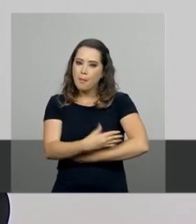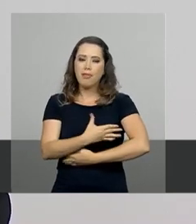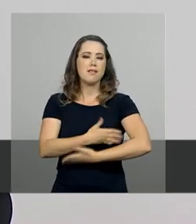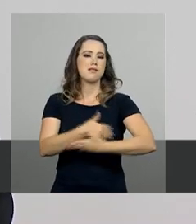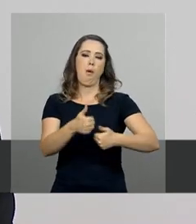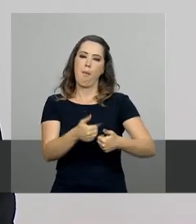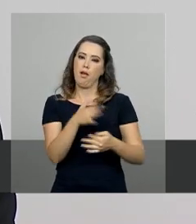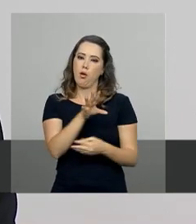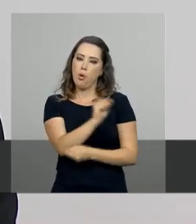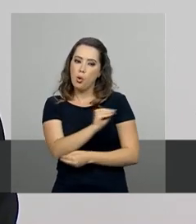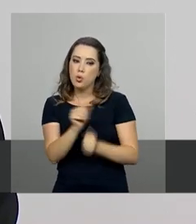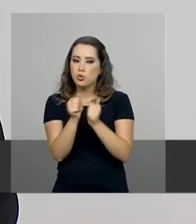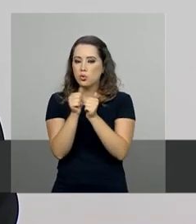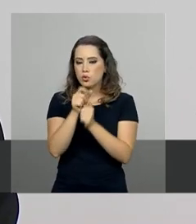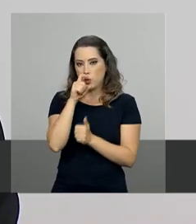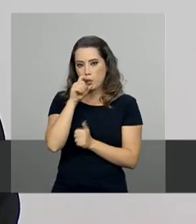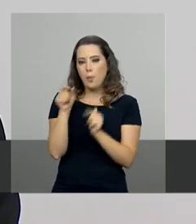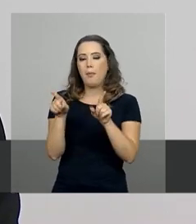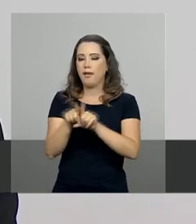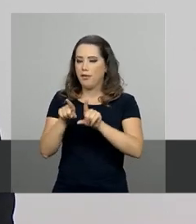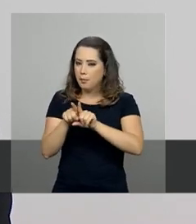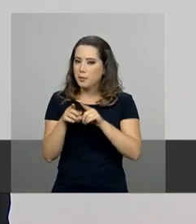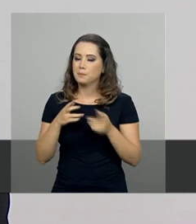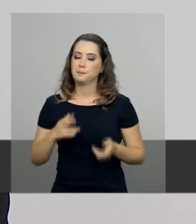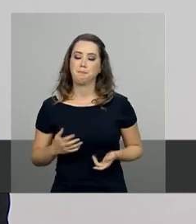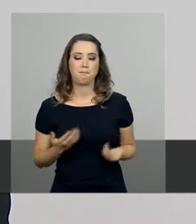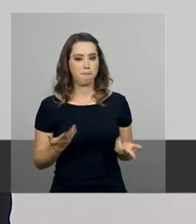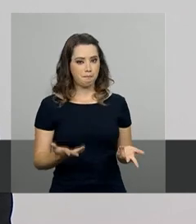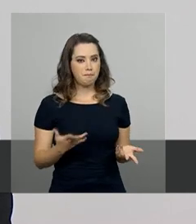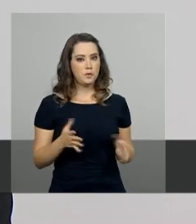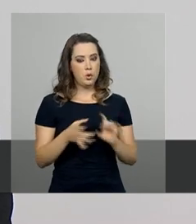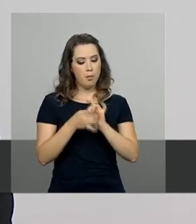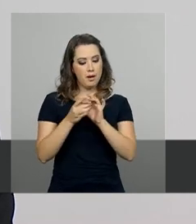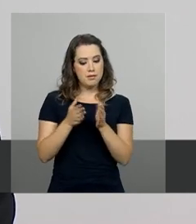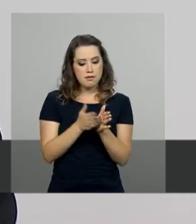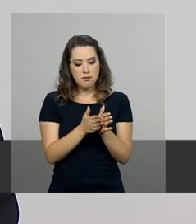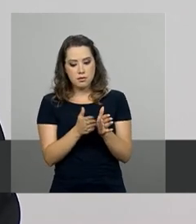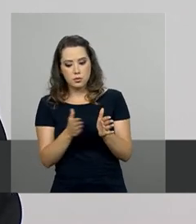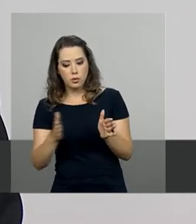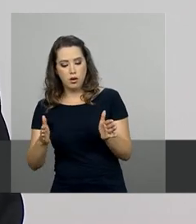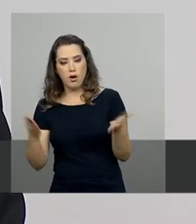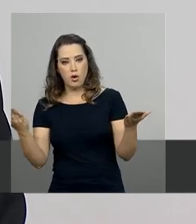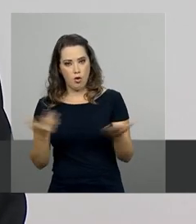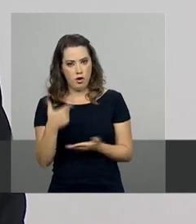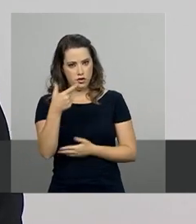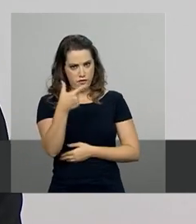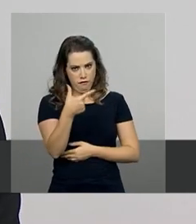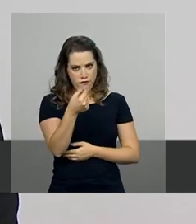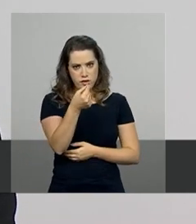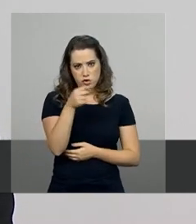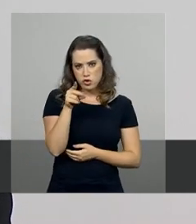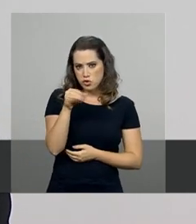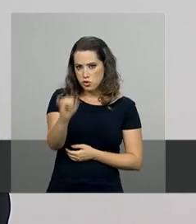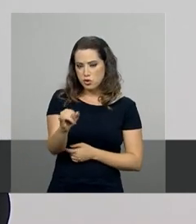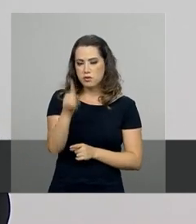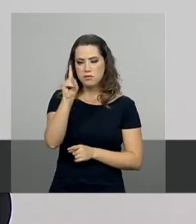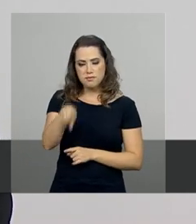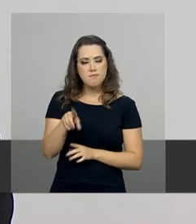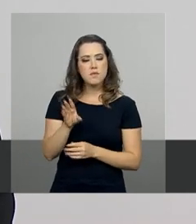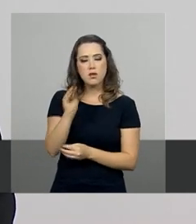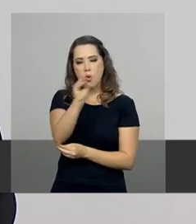estudo já desenvolvidos uma licença mais longa como a que adotamos agora é um gesto de valorização